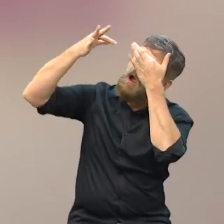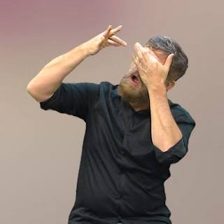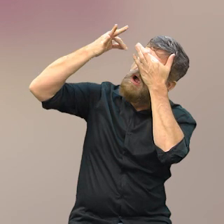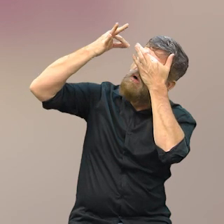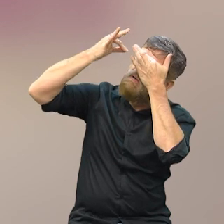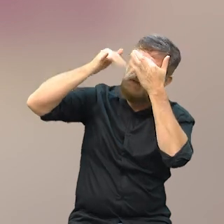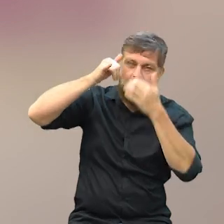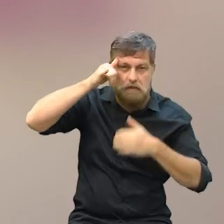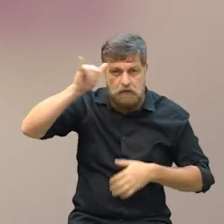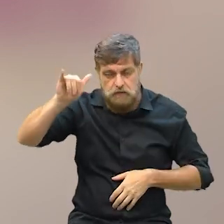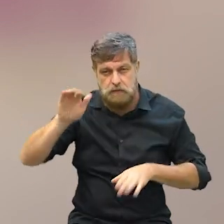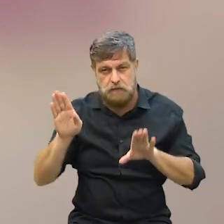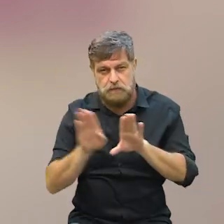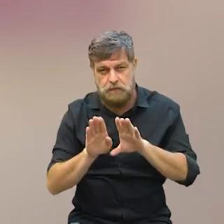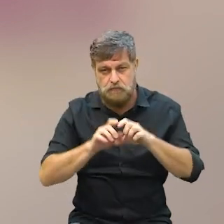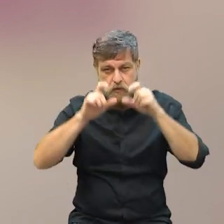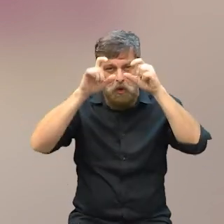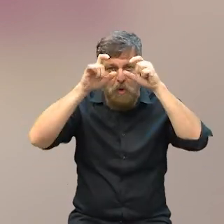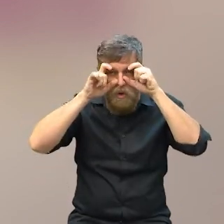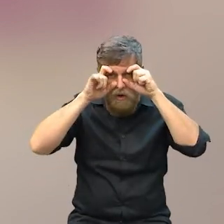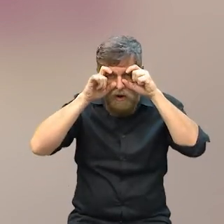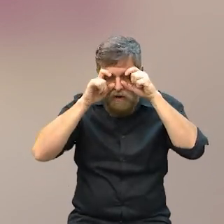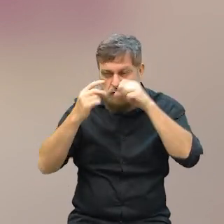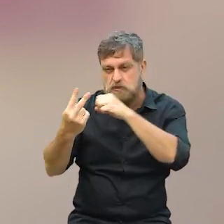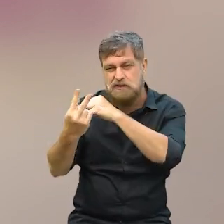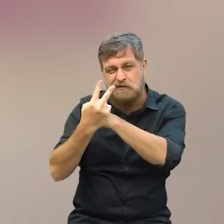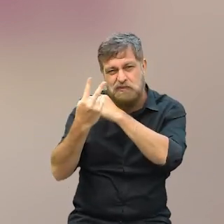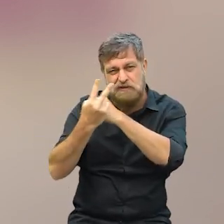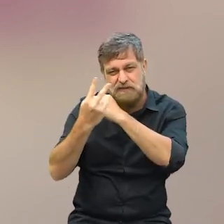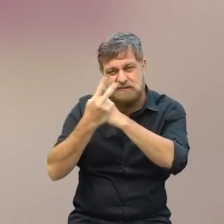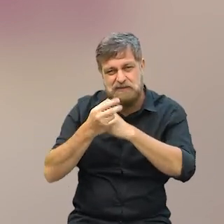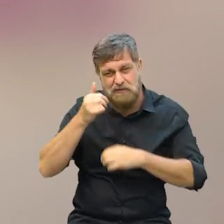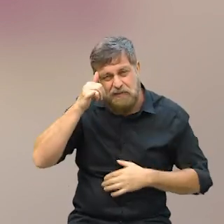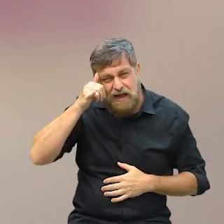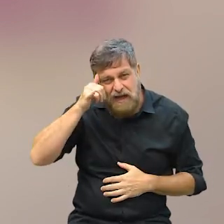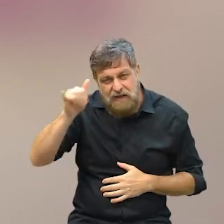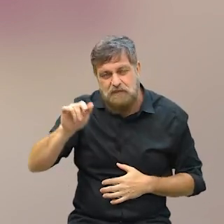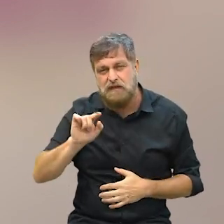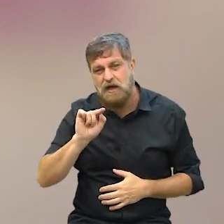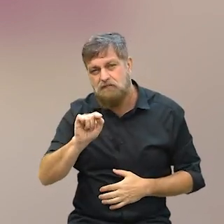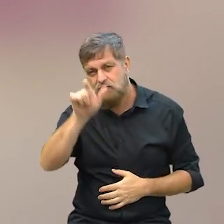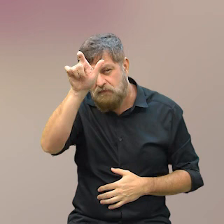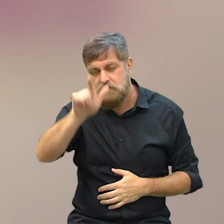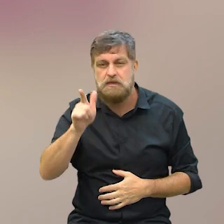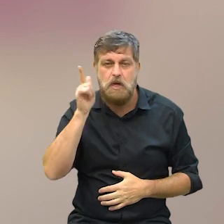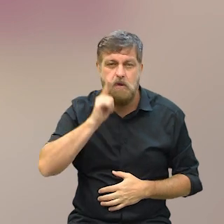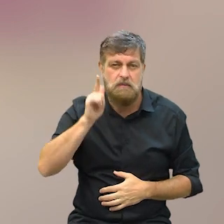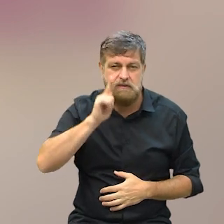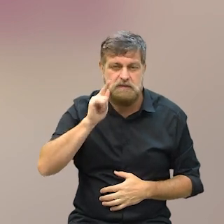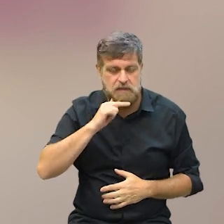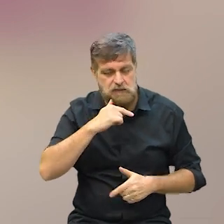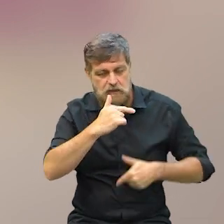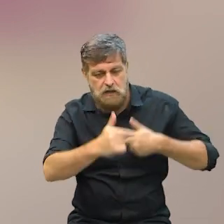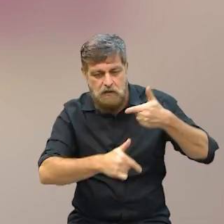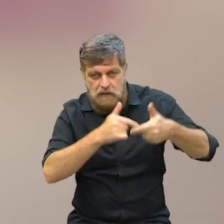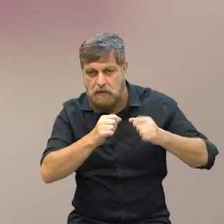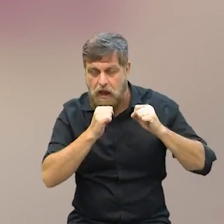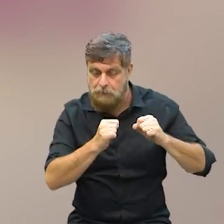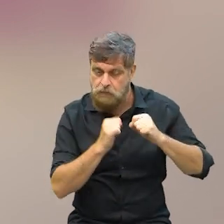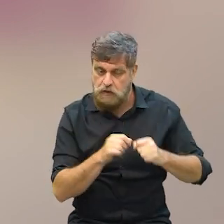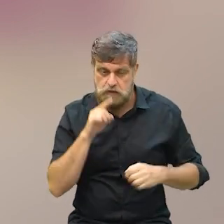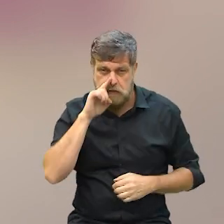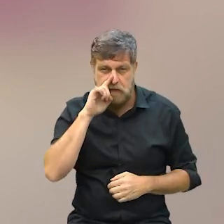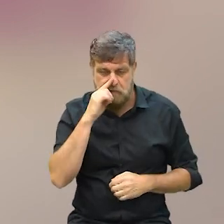colírio, usar óculos de proteção para você poder estar fazendo os serviços que